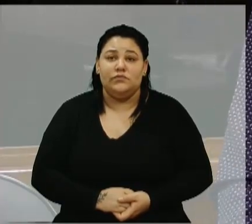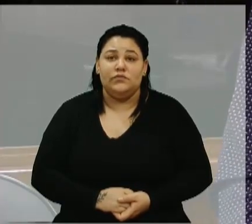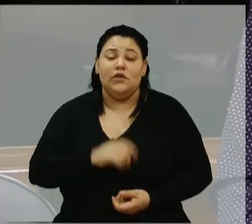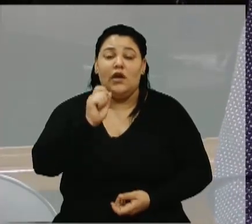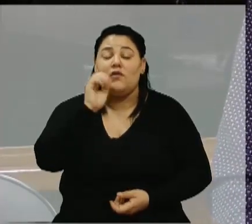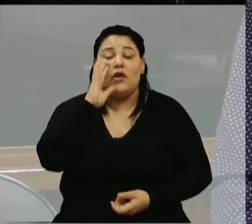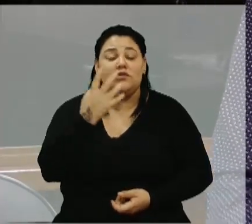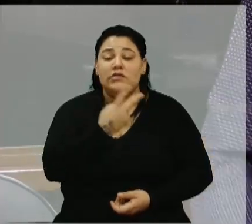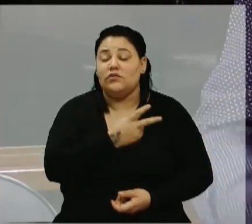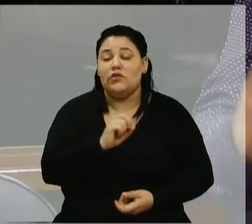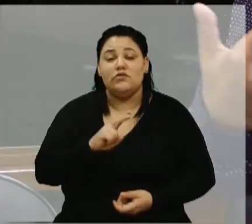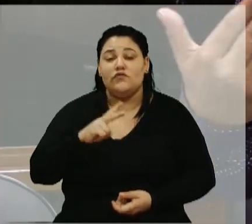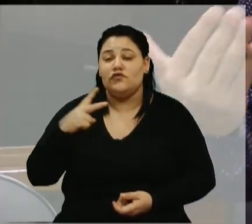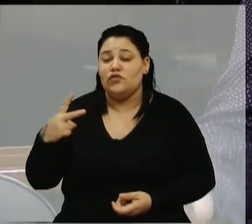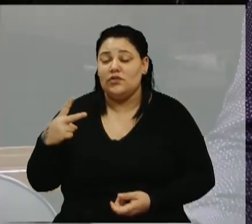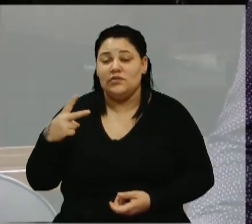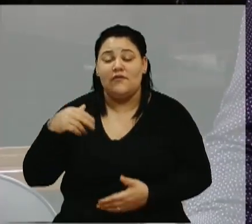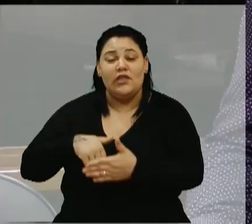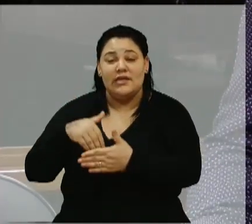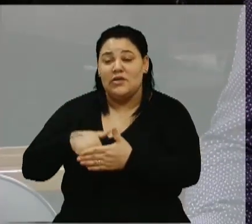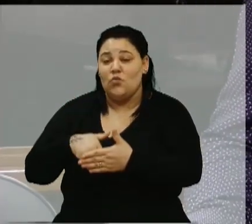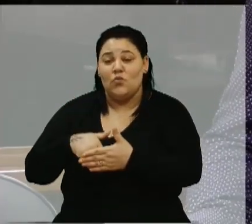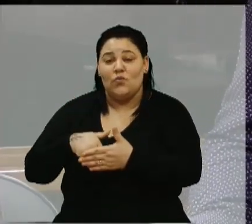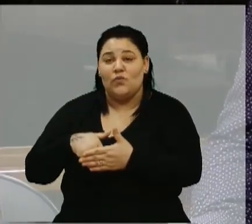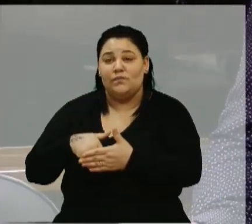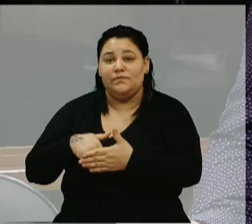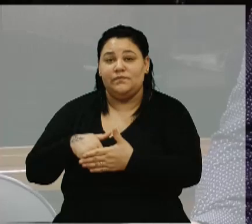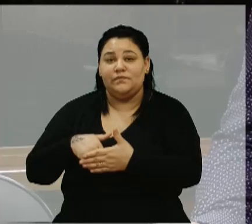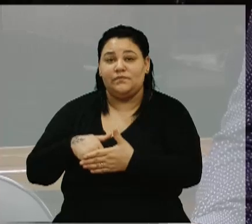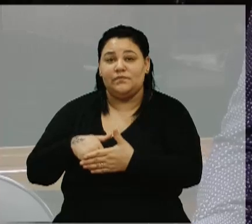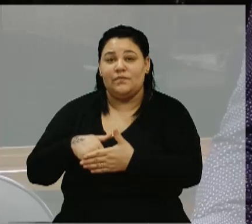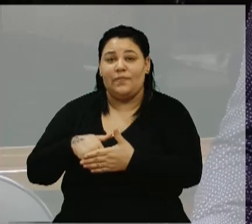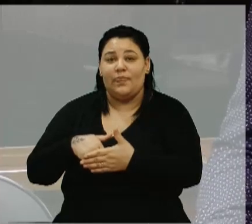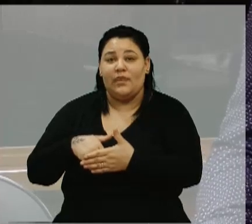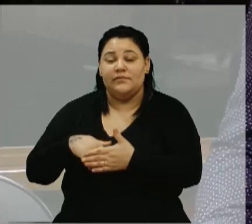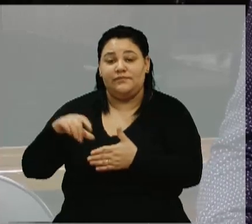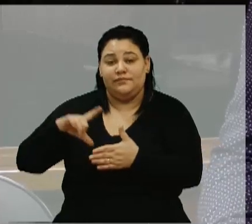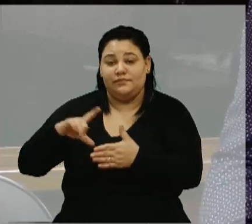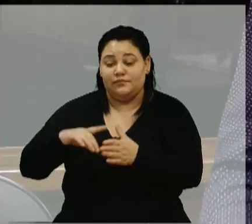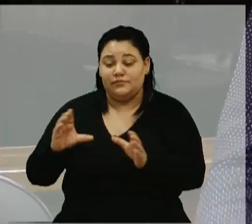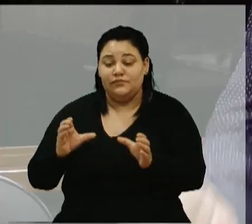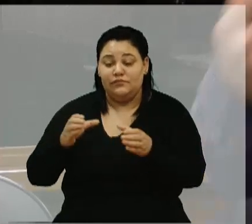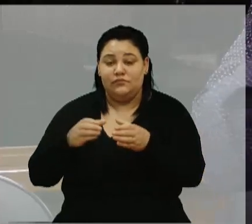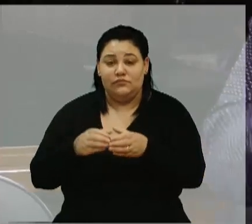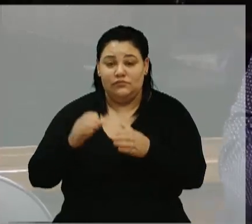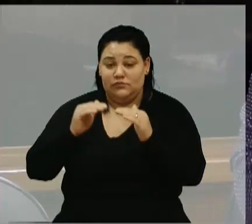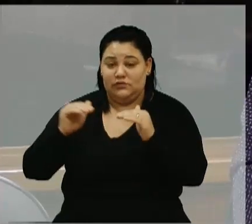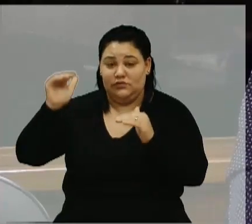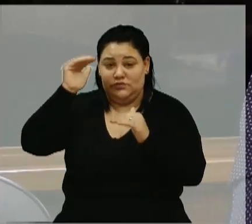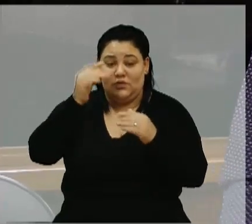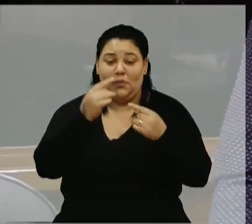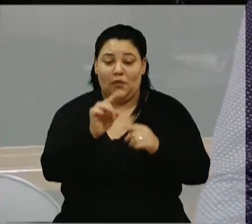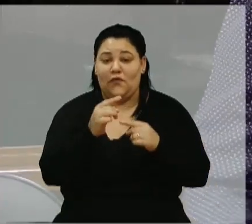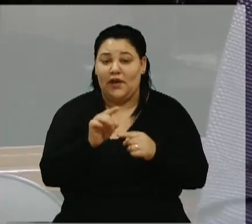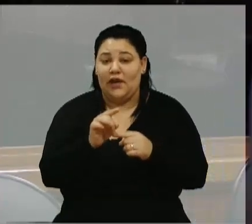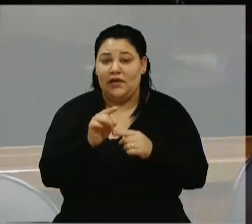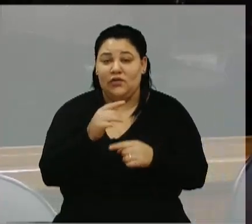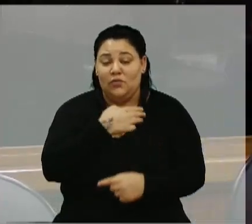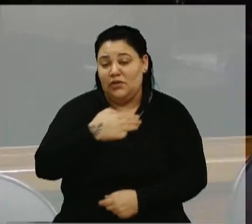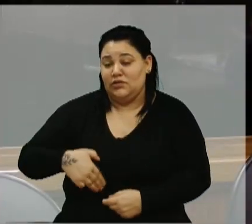de 2022. E foram, a partir do que o Supremo foi provocado ou do que cabia a ele